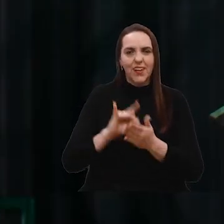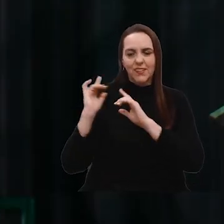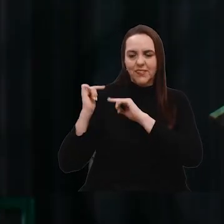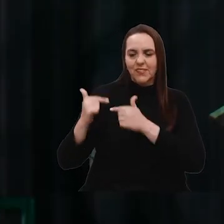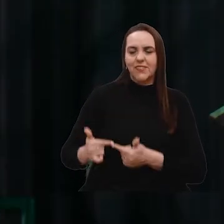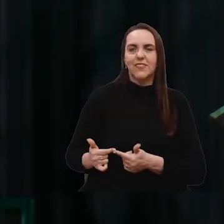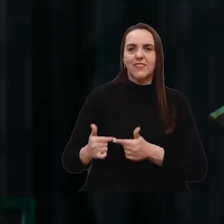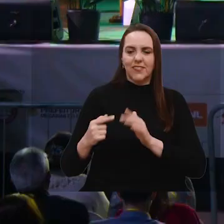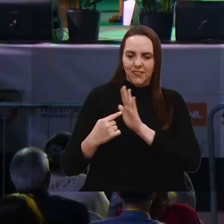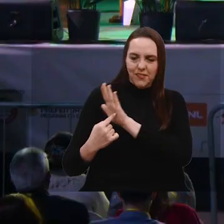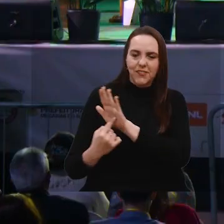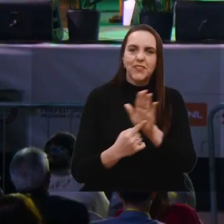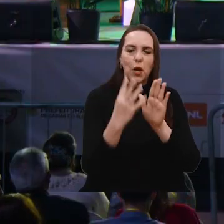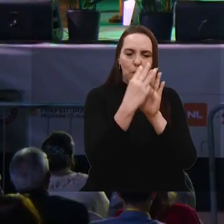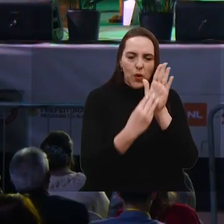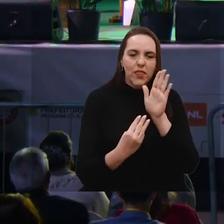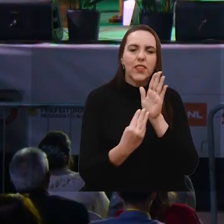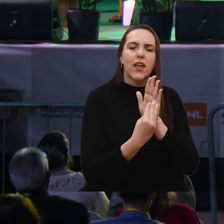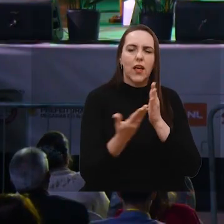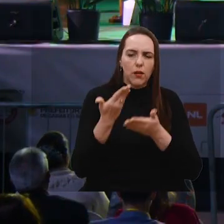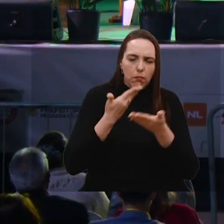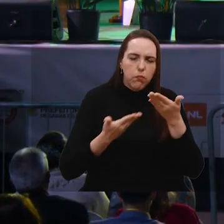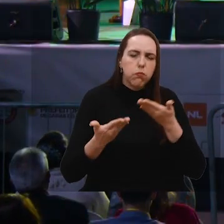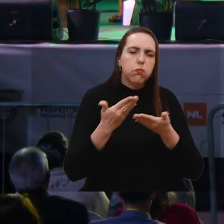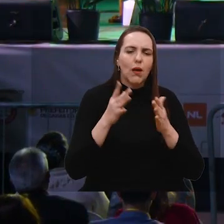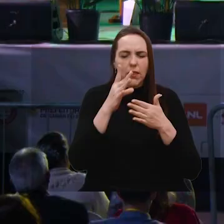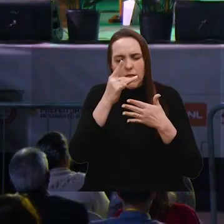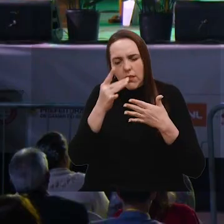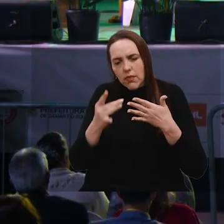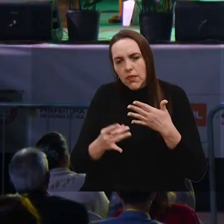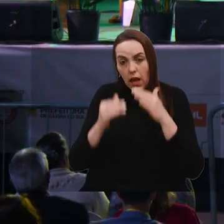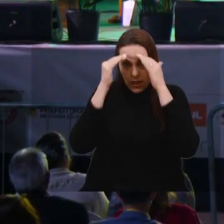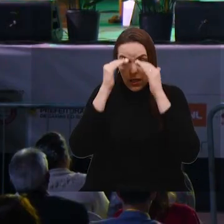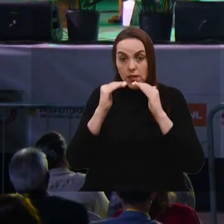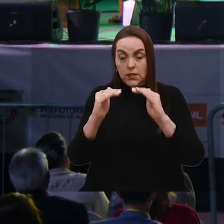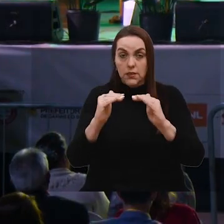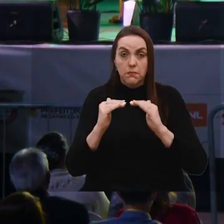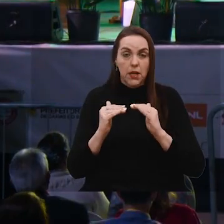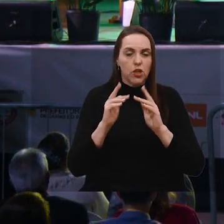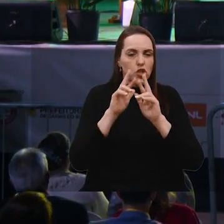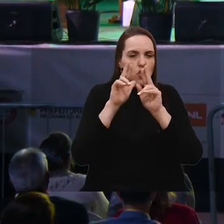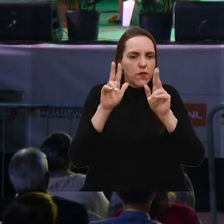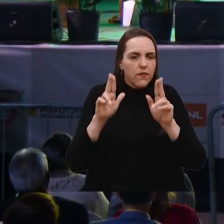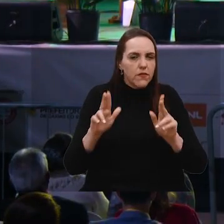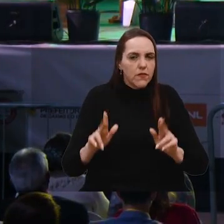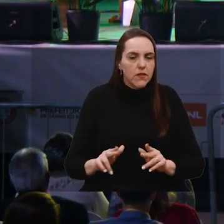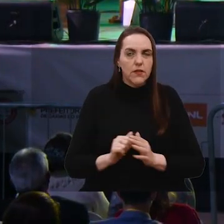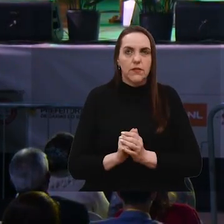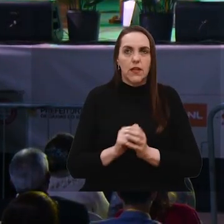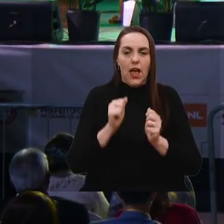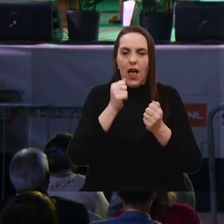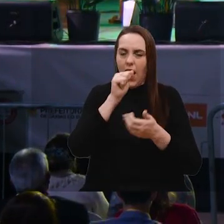que o verdadeiro tradicionalismo está no exemplo, na escuta, no cuidado com os detalhes, no respeito às diferenças.